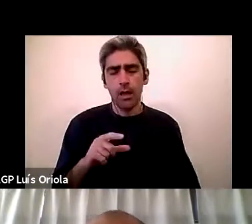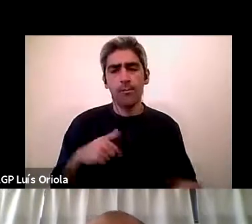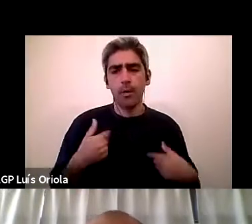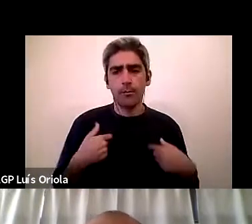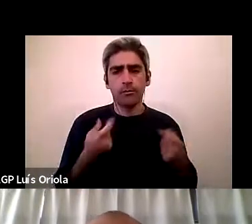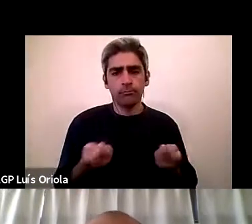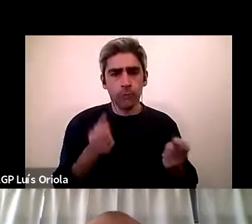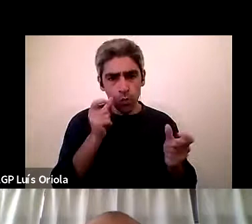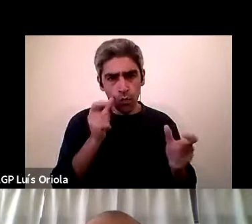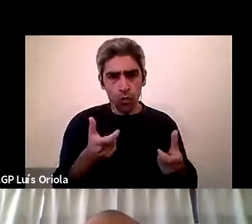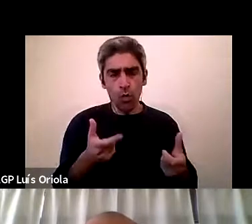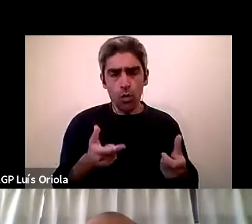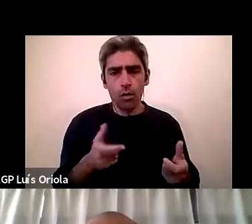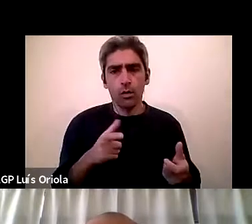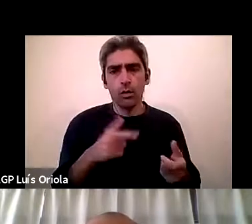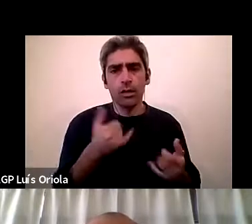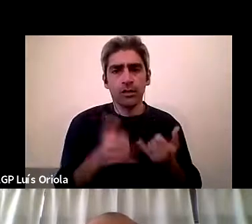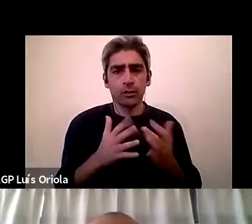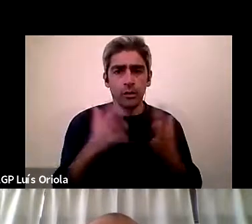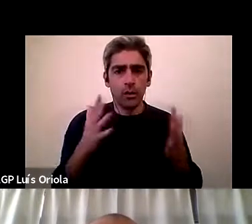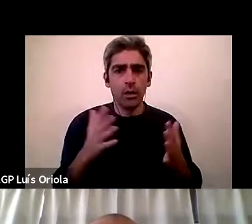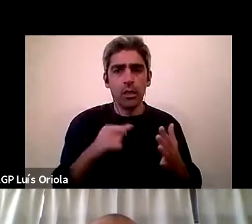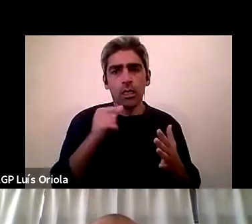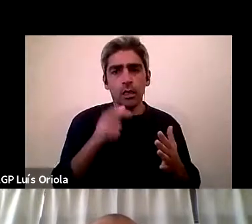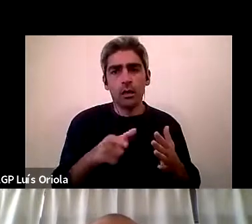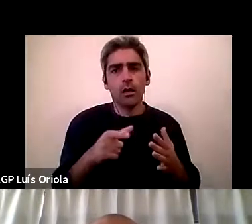e controle. É um risco que se corre, a tendência para